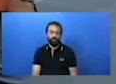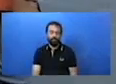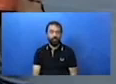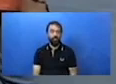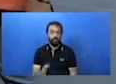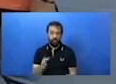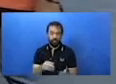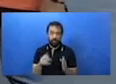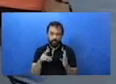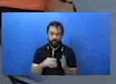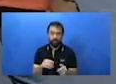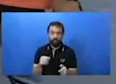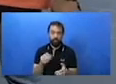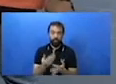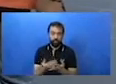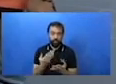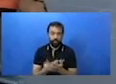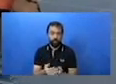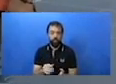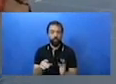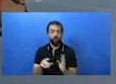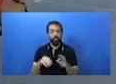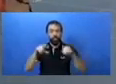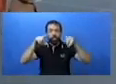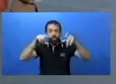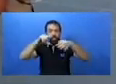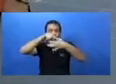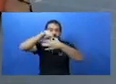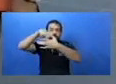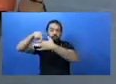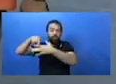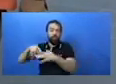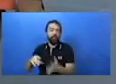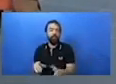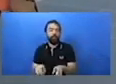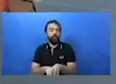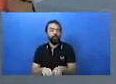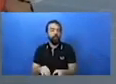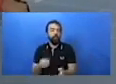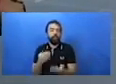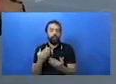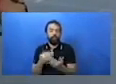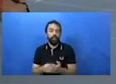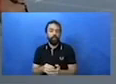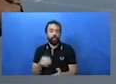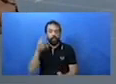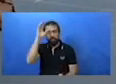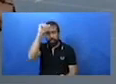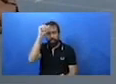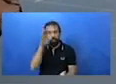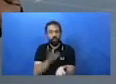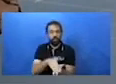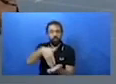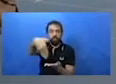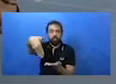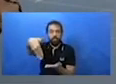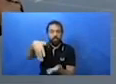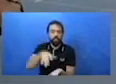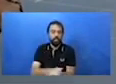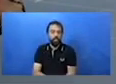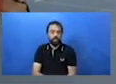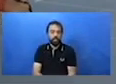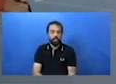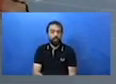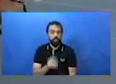sobre a linguagem do cordel e aprendemos o que é xilogravura. Vocês vão ler as páginas 48 e 52